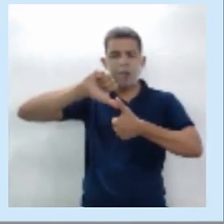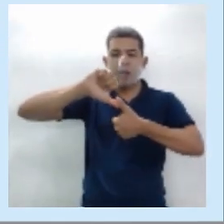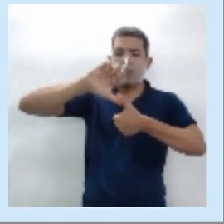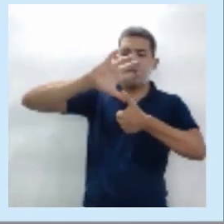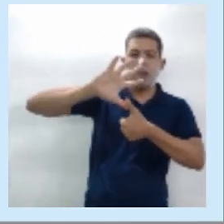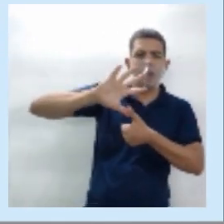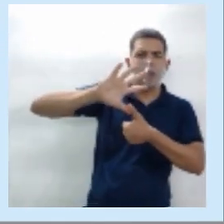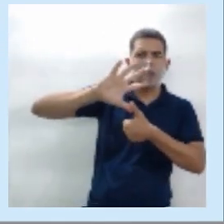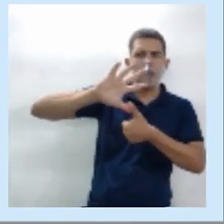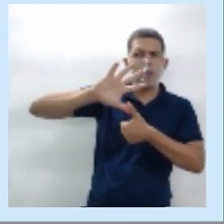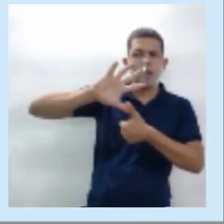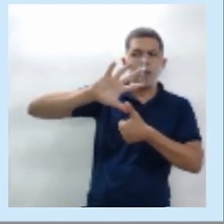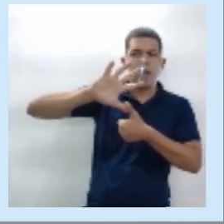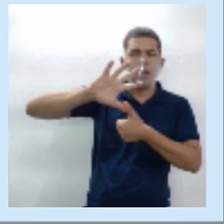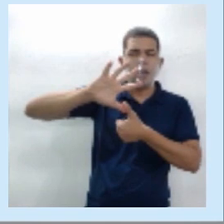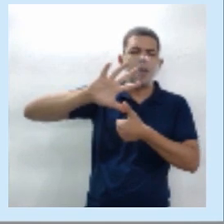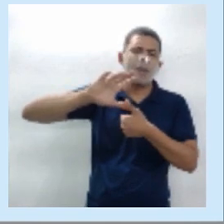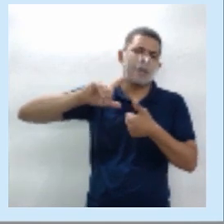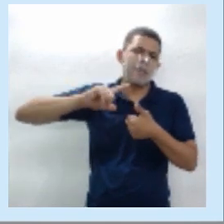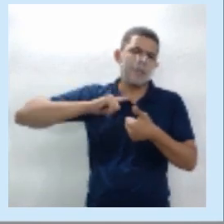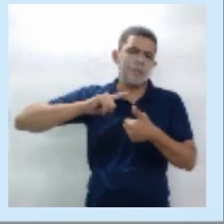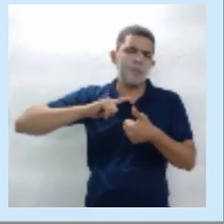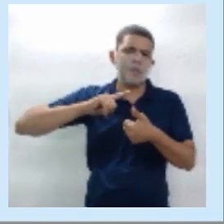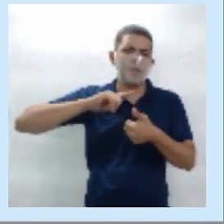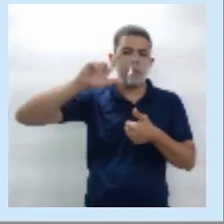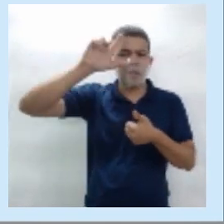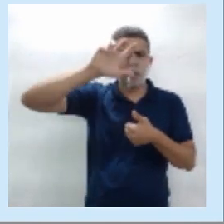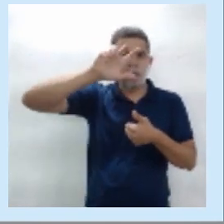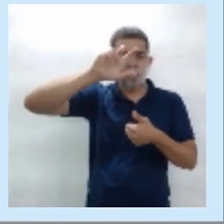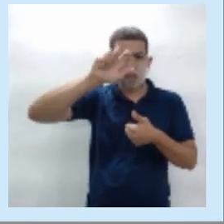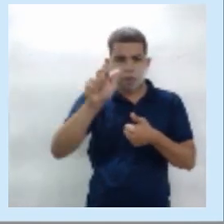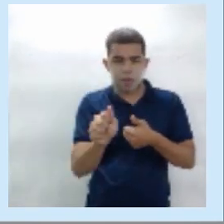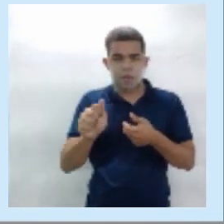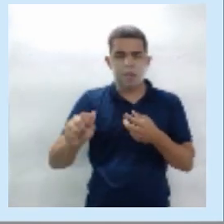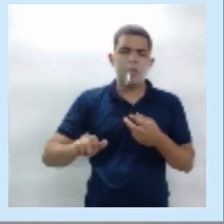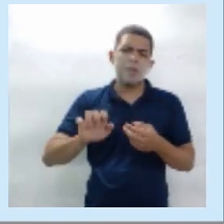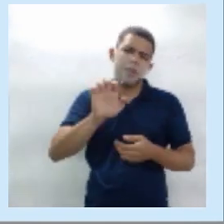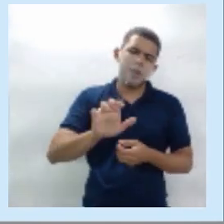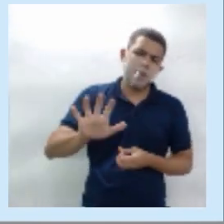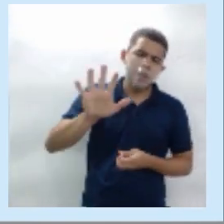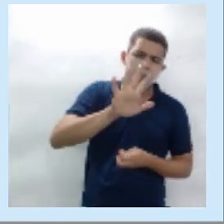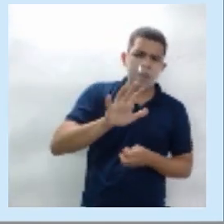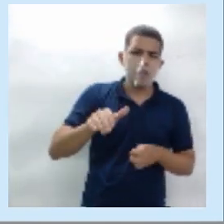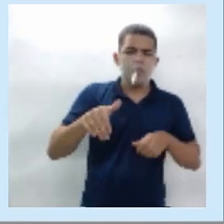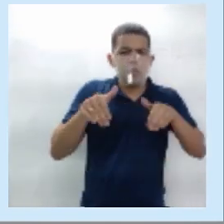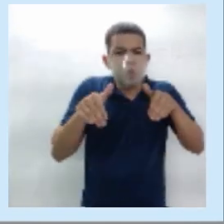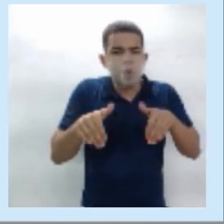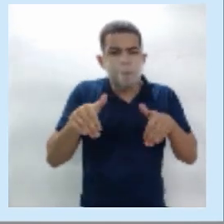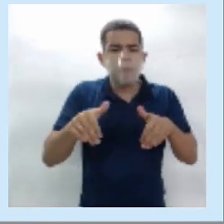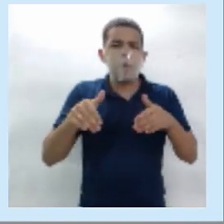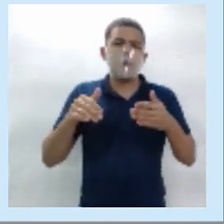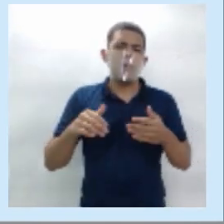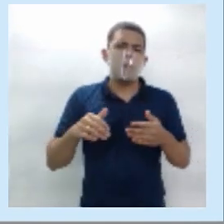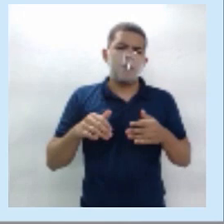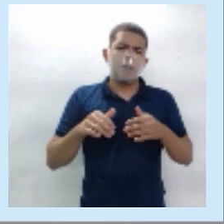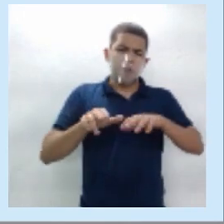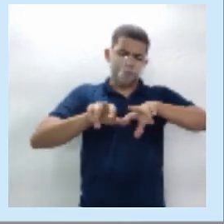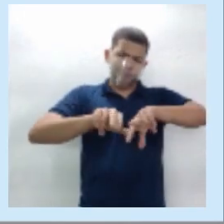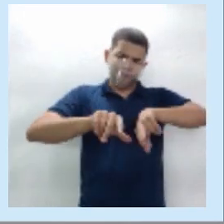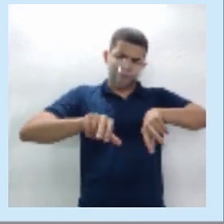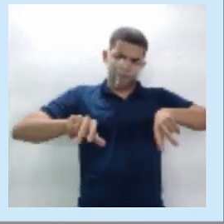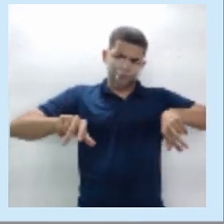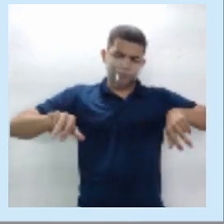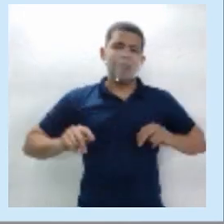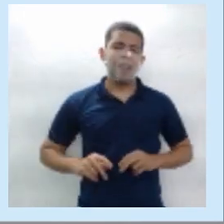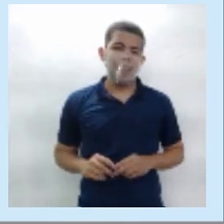América Central, América do Norte, a gente tem a África, a Europa, a Oceania.